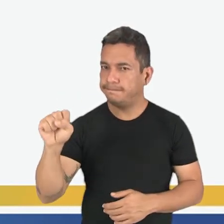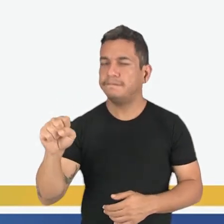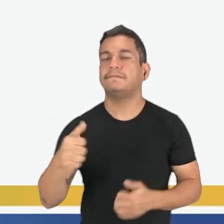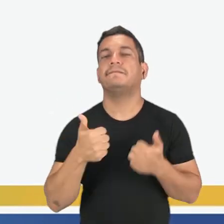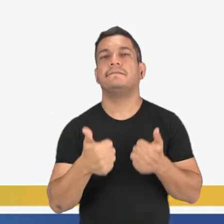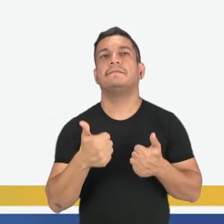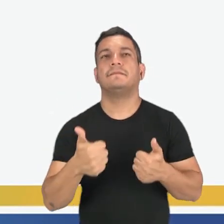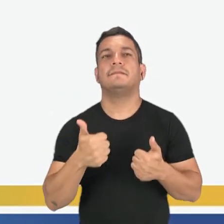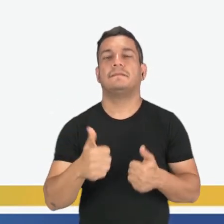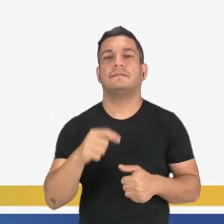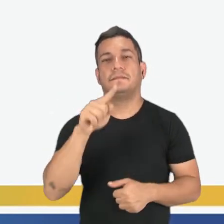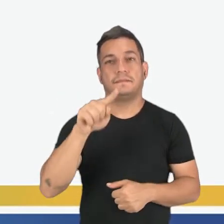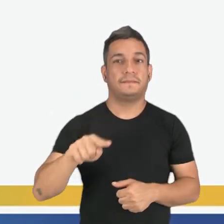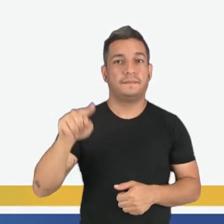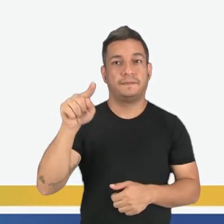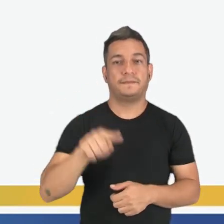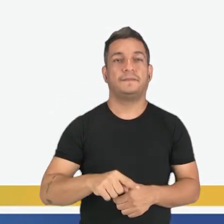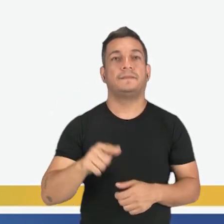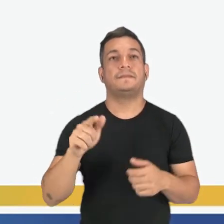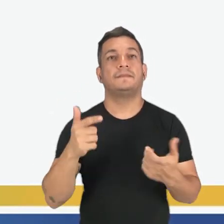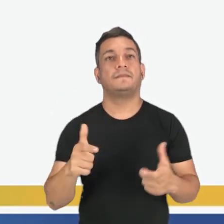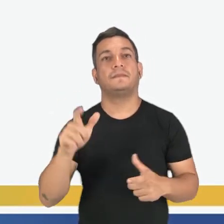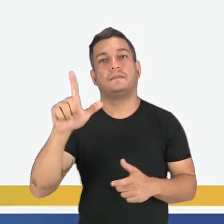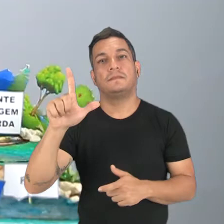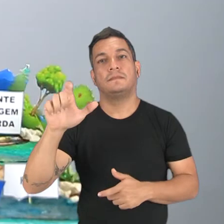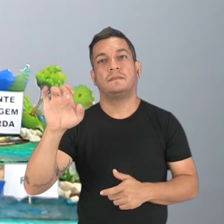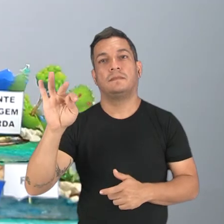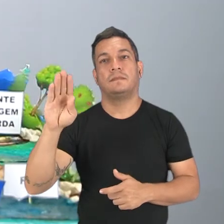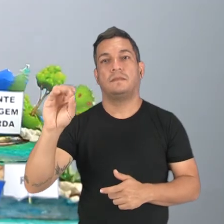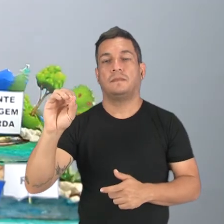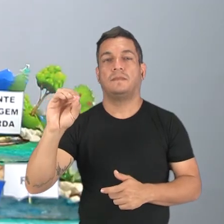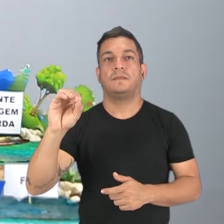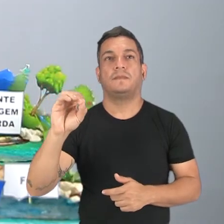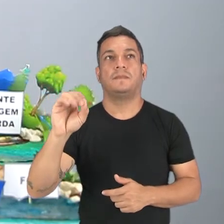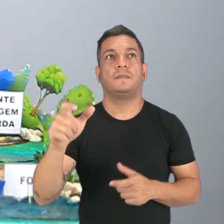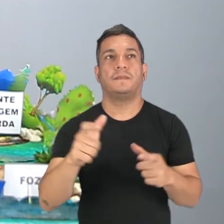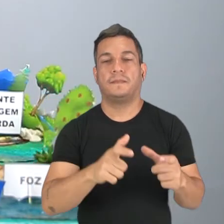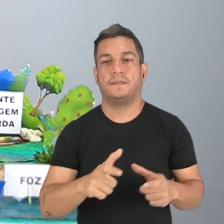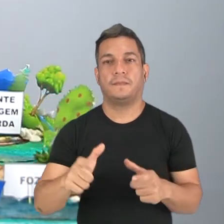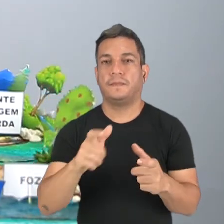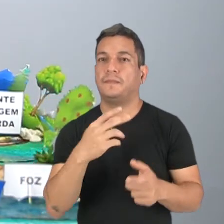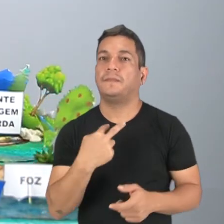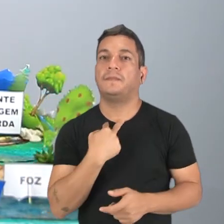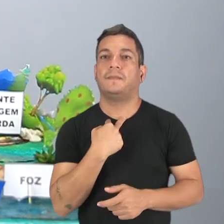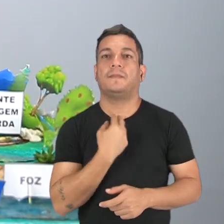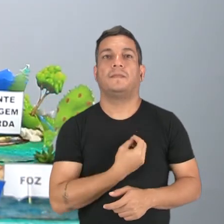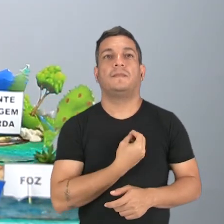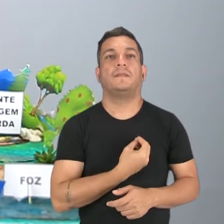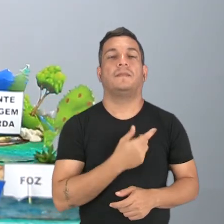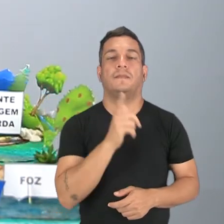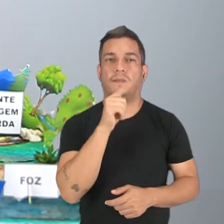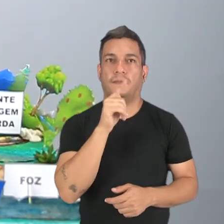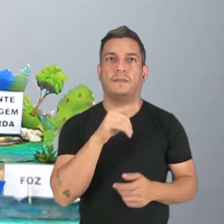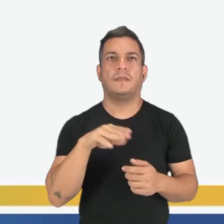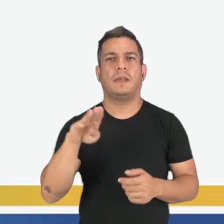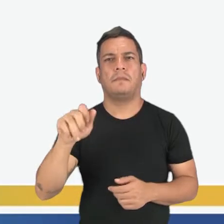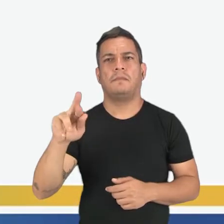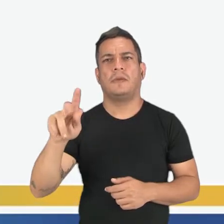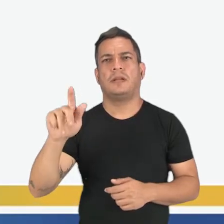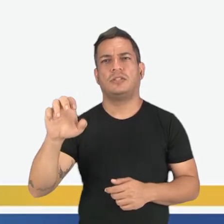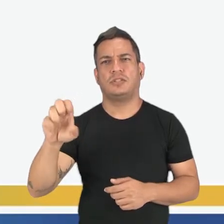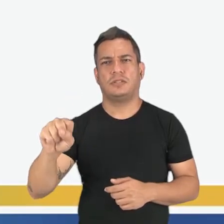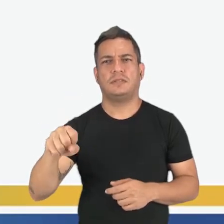Sim, muito bem. Então, marca. Olha onde está leito, que é o espaço que a água ocupa. Margens. Margens tem a